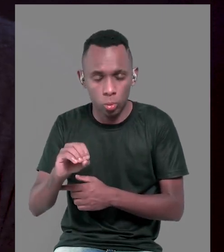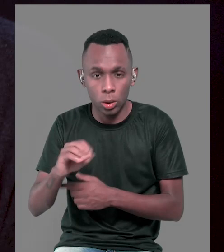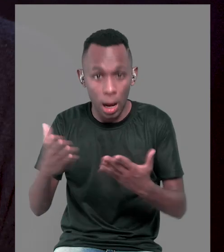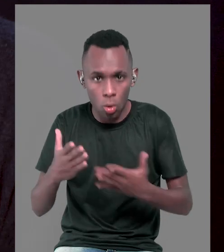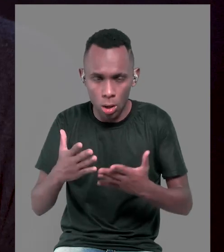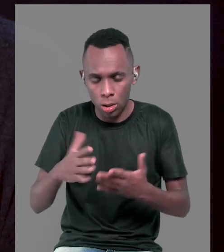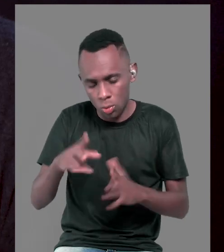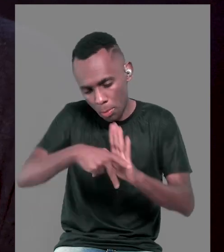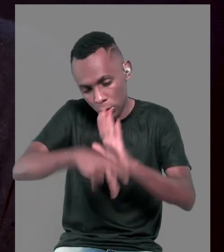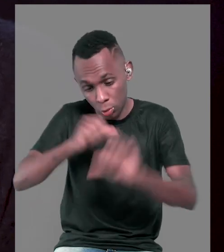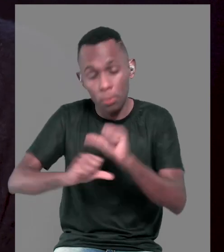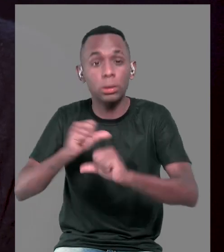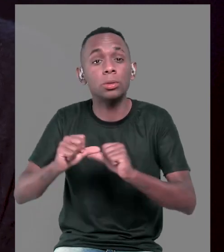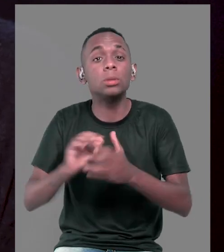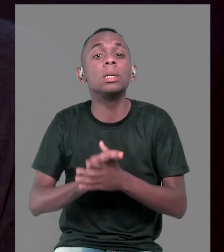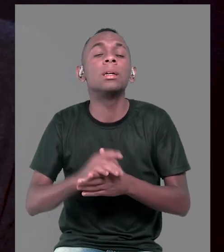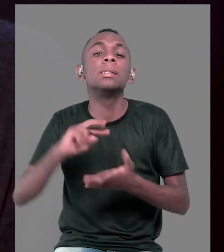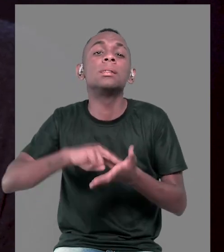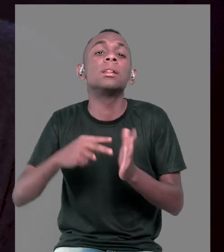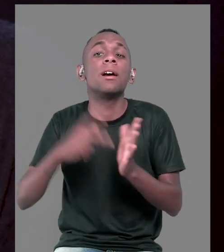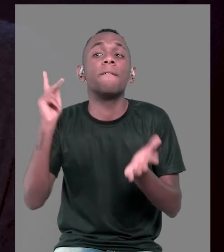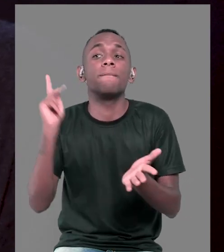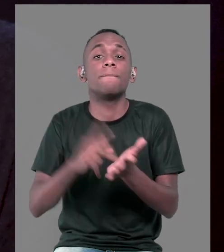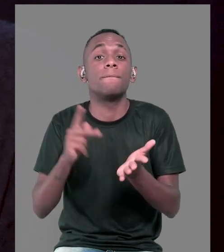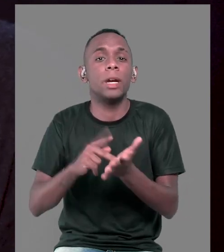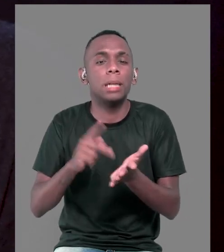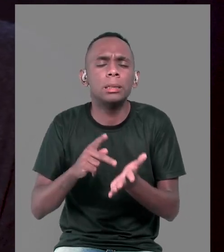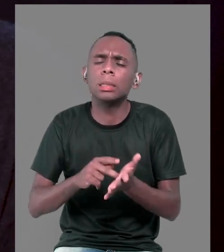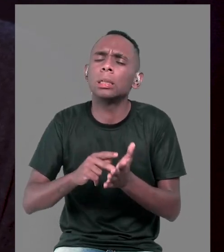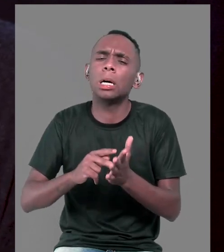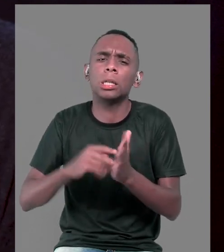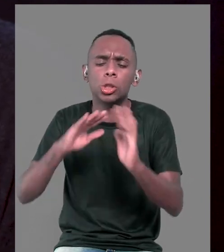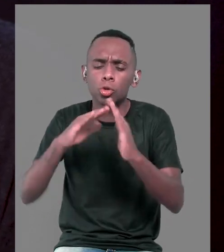Mutações, é uma verdadeira escola de filosofia.